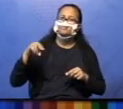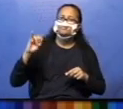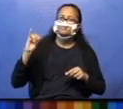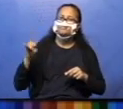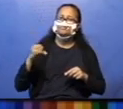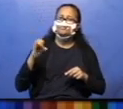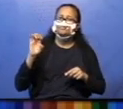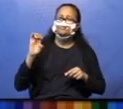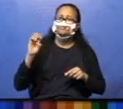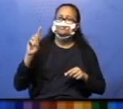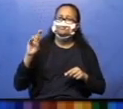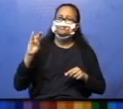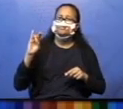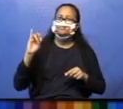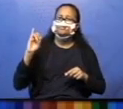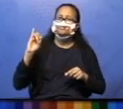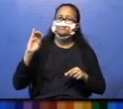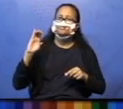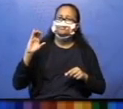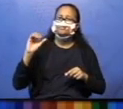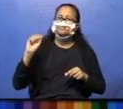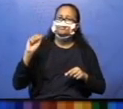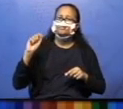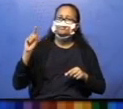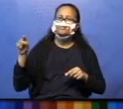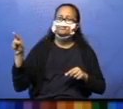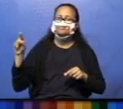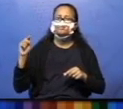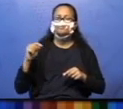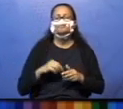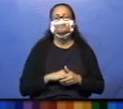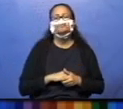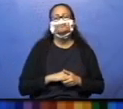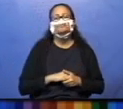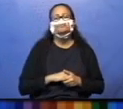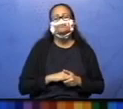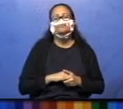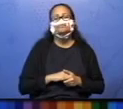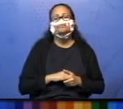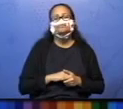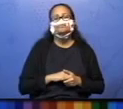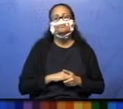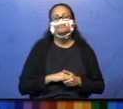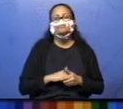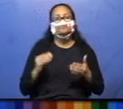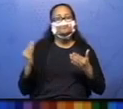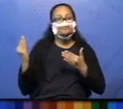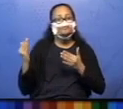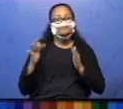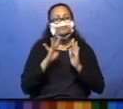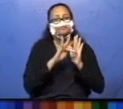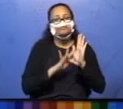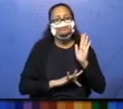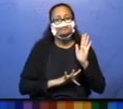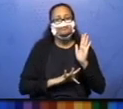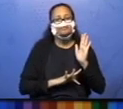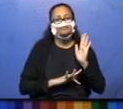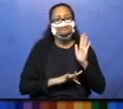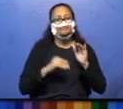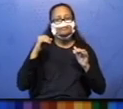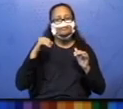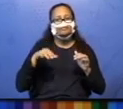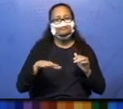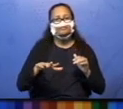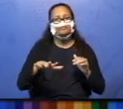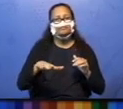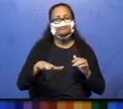também emitem cheiro. Sublinharam? E esse texto, ele foi